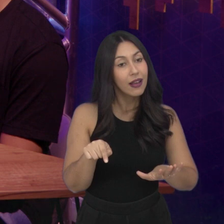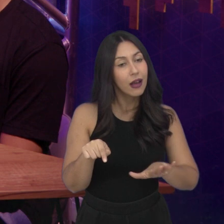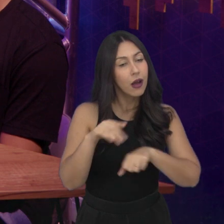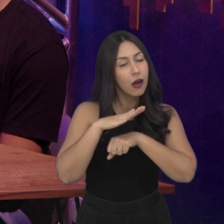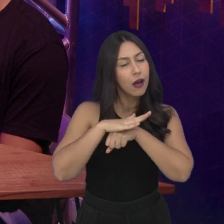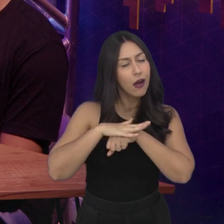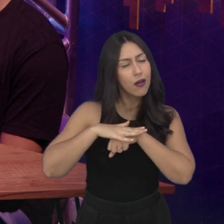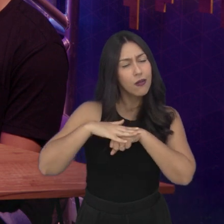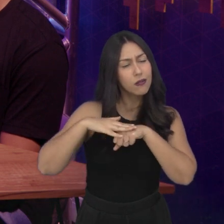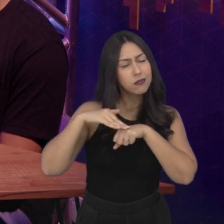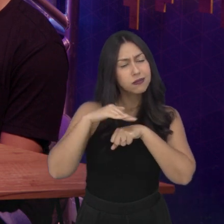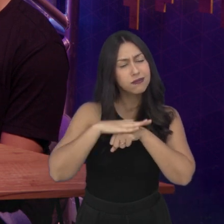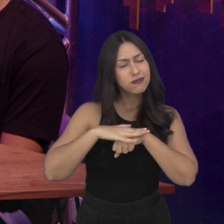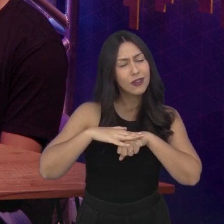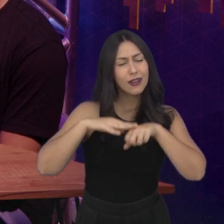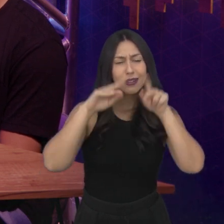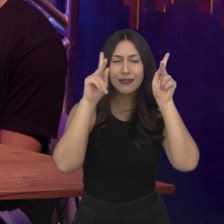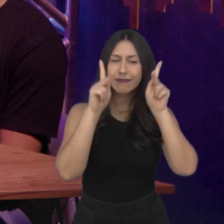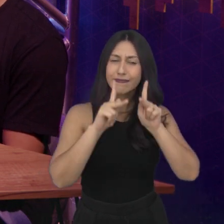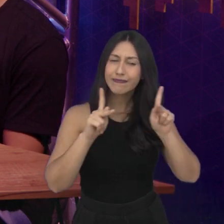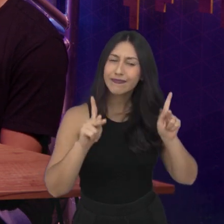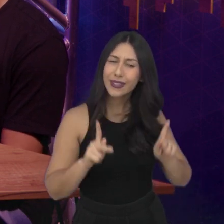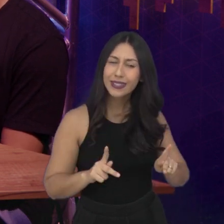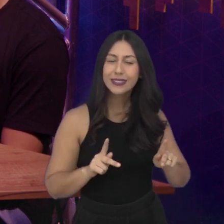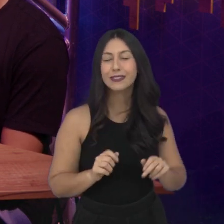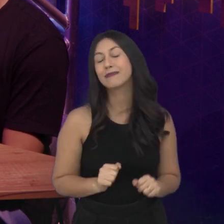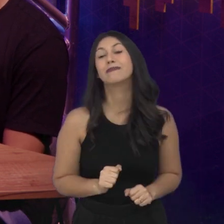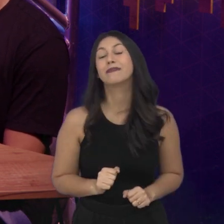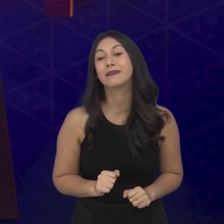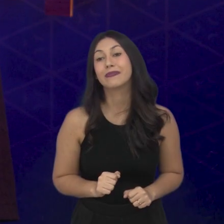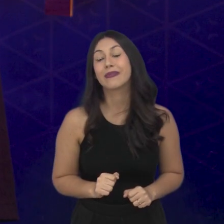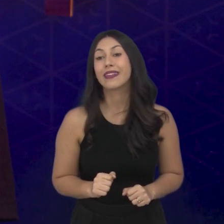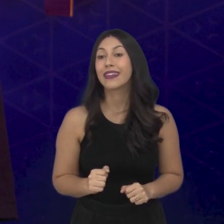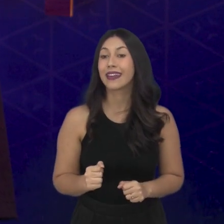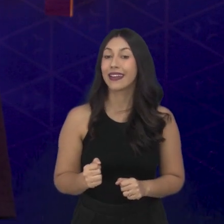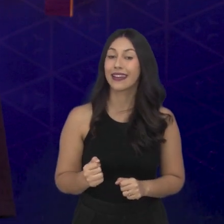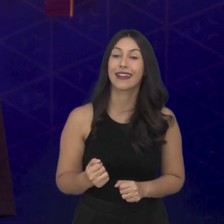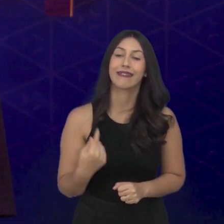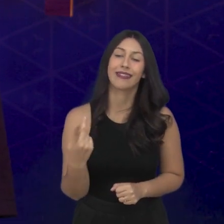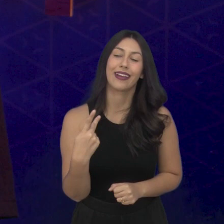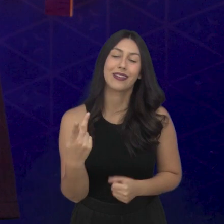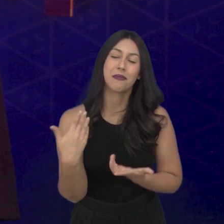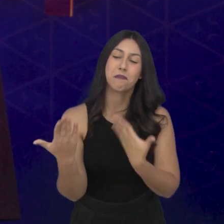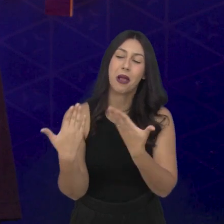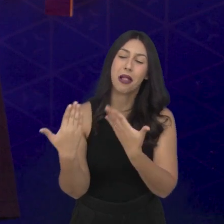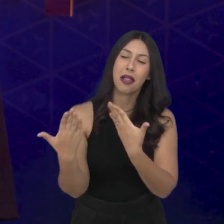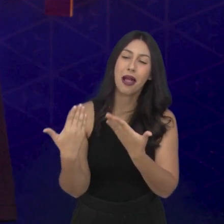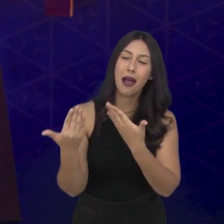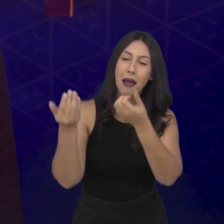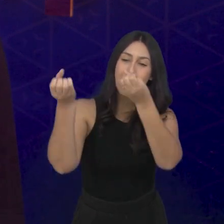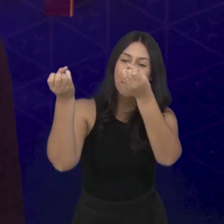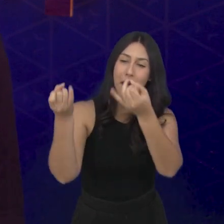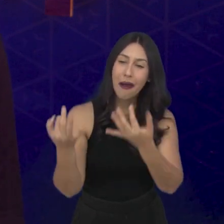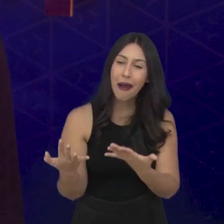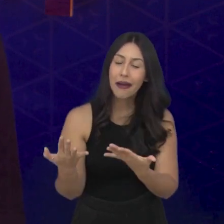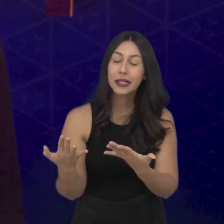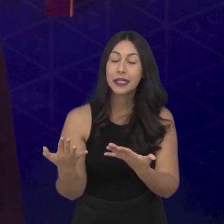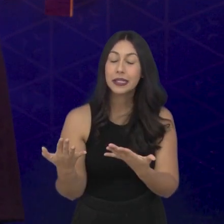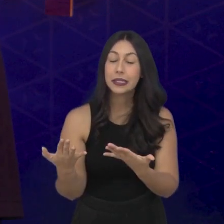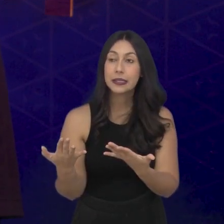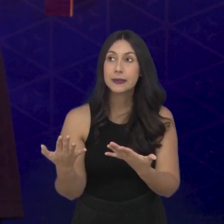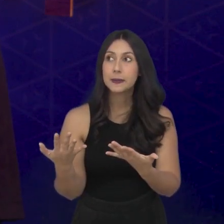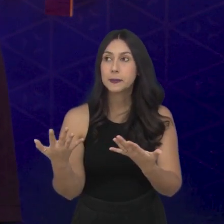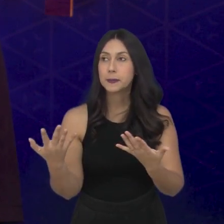esse conforto, essa paz e essa cura. E a gente tava trocando ideia sobre esse programa